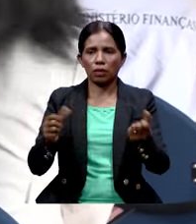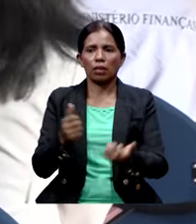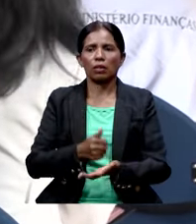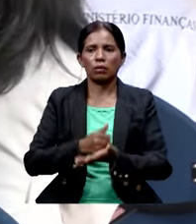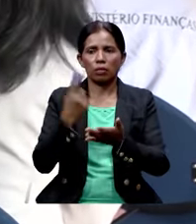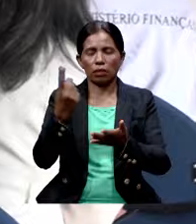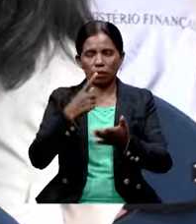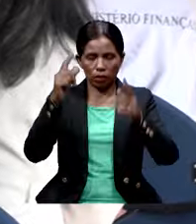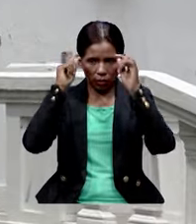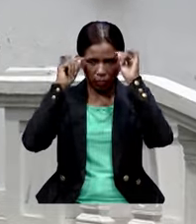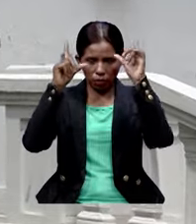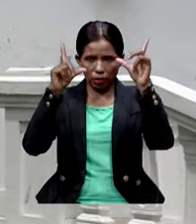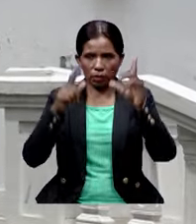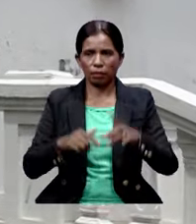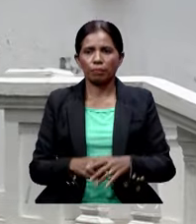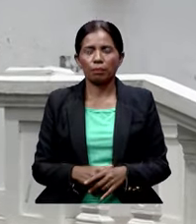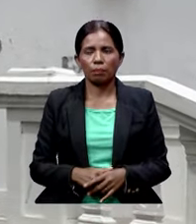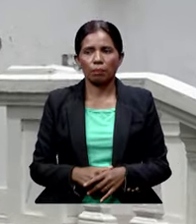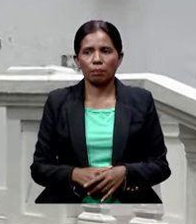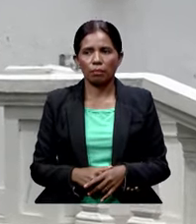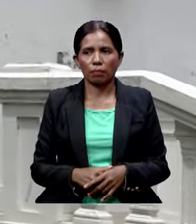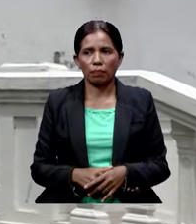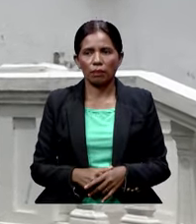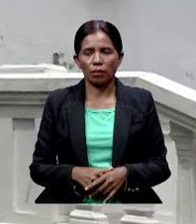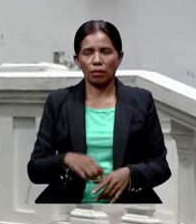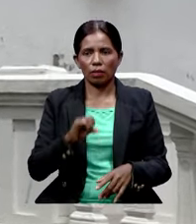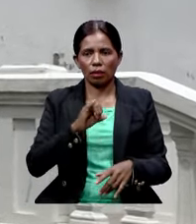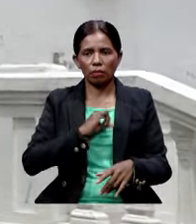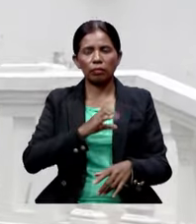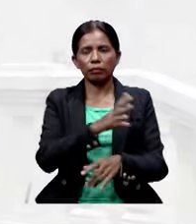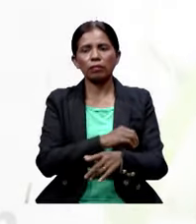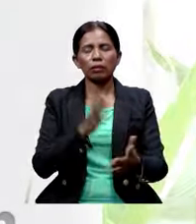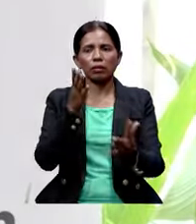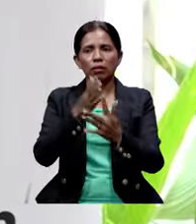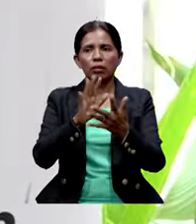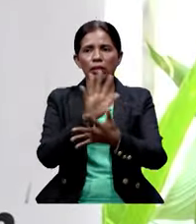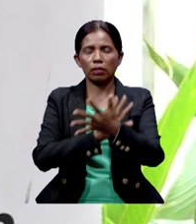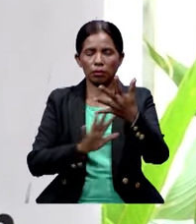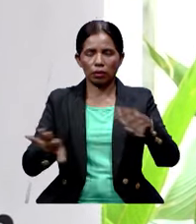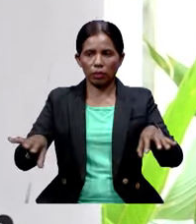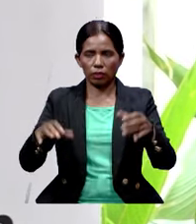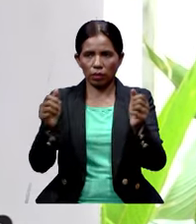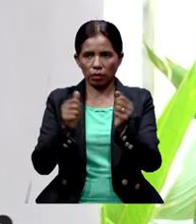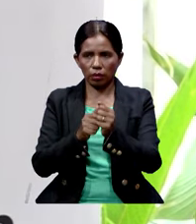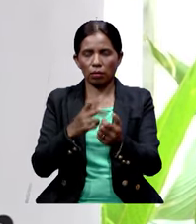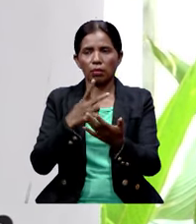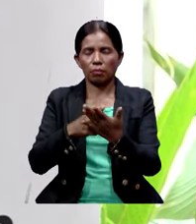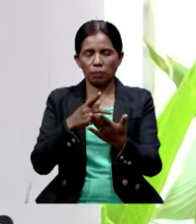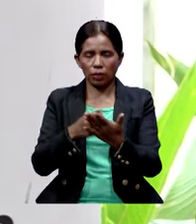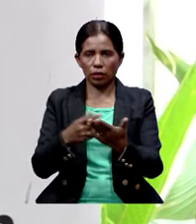Fatin Timor-Leste. Mai hau hodi participa iha ceremonia assinatura ba projeto